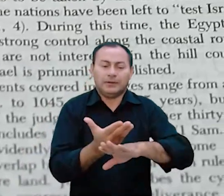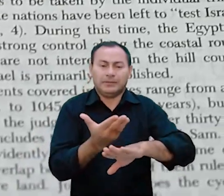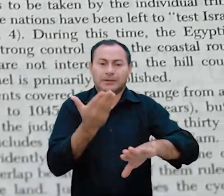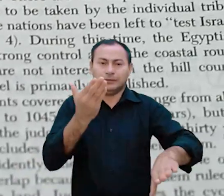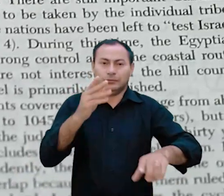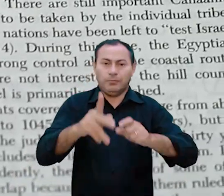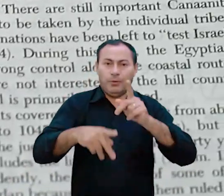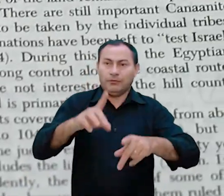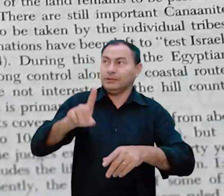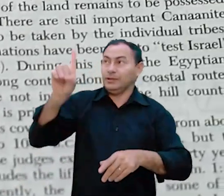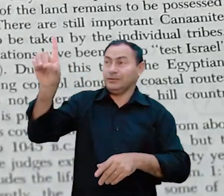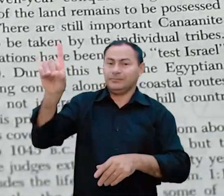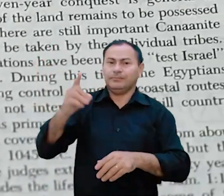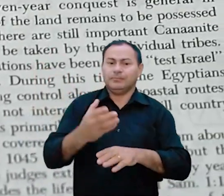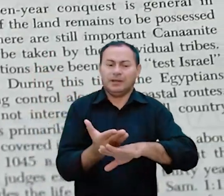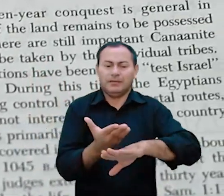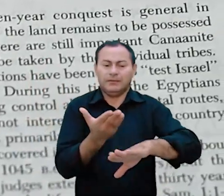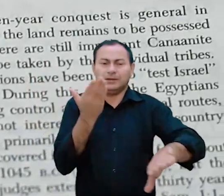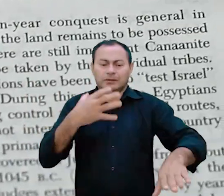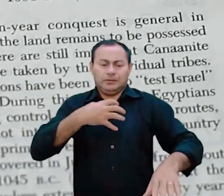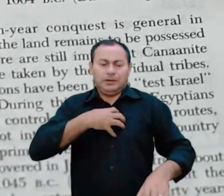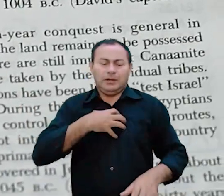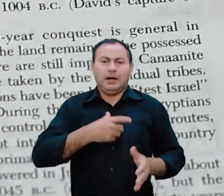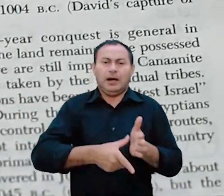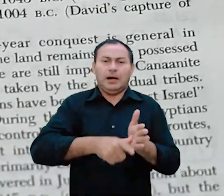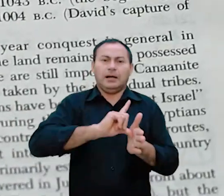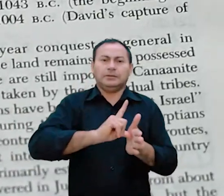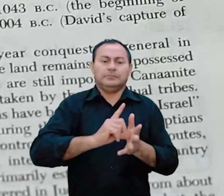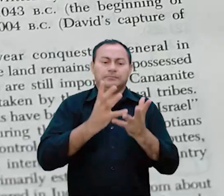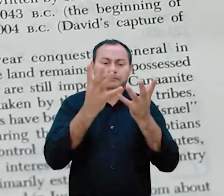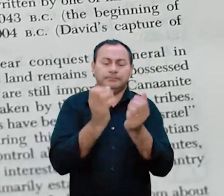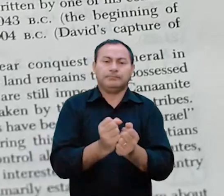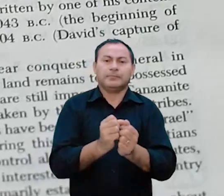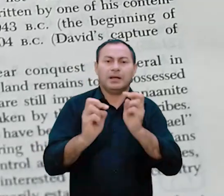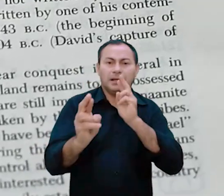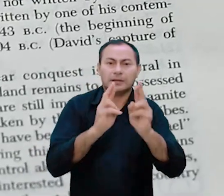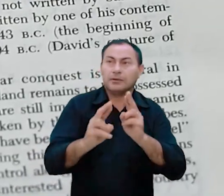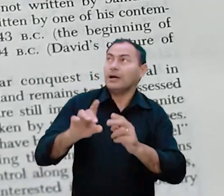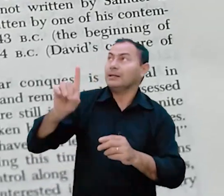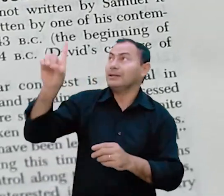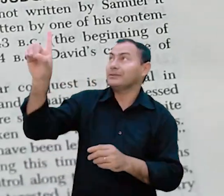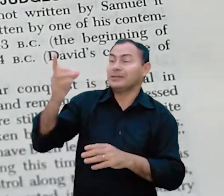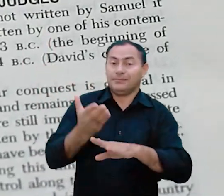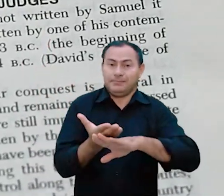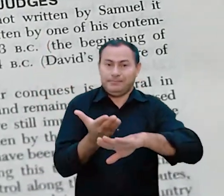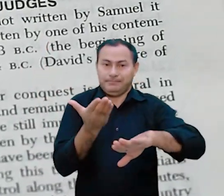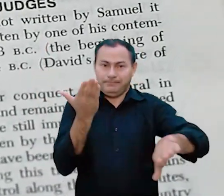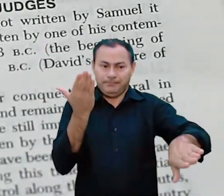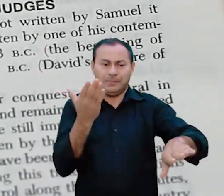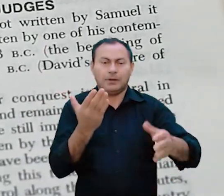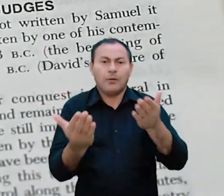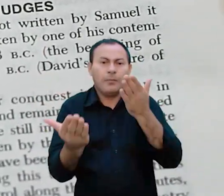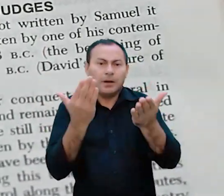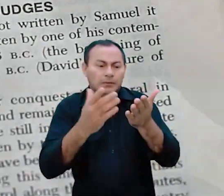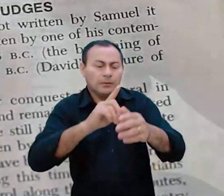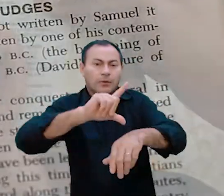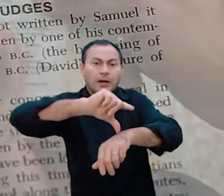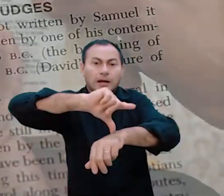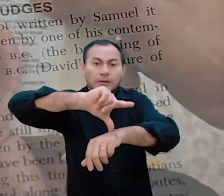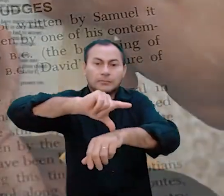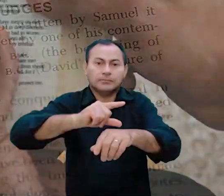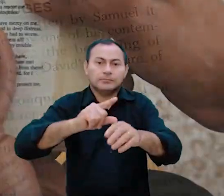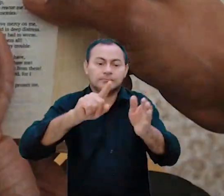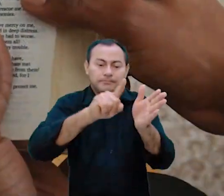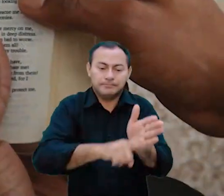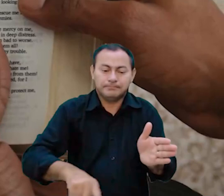a apostasia, que quer dizer afastar-se daquela posição anteriormente tomada com relação a Deus. Comparado a um